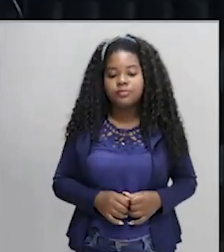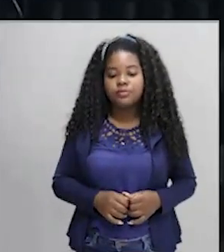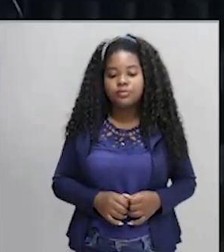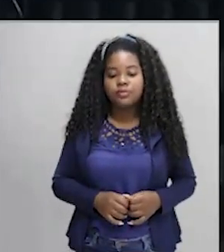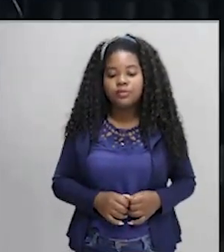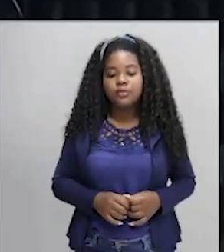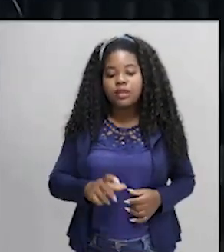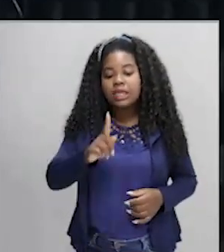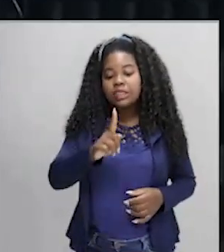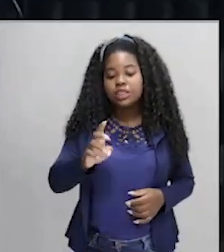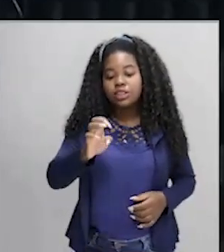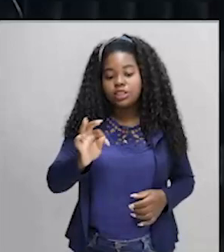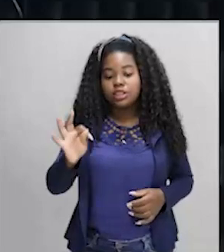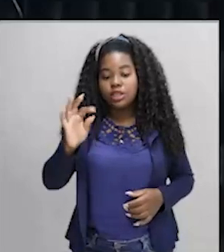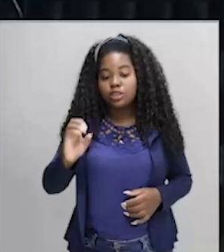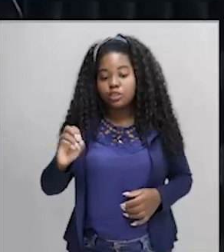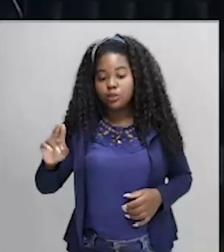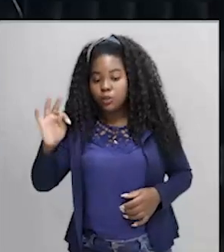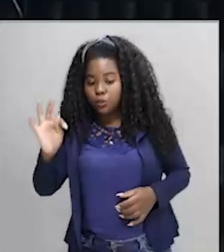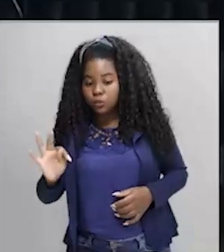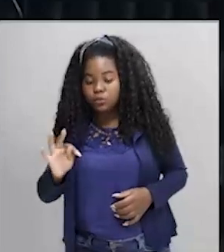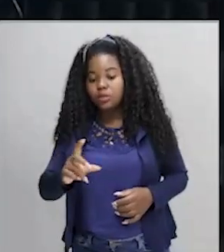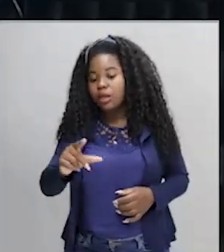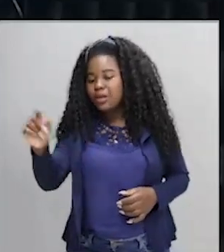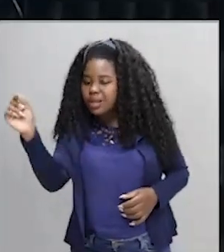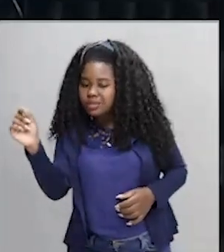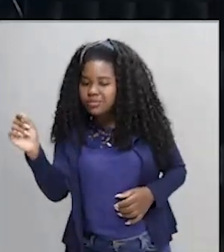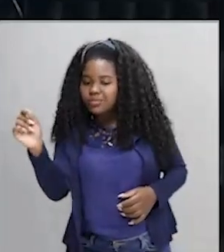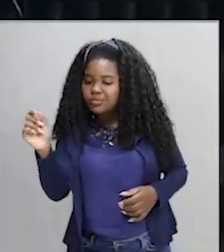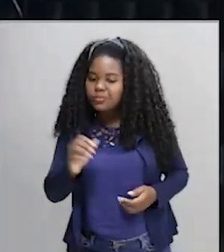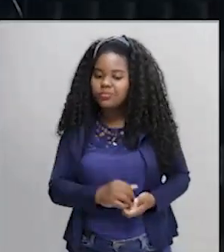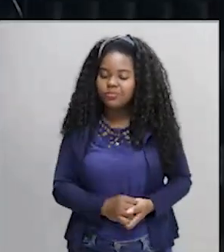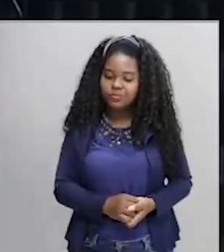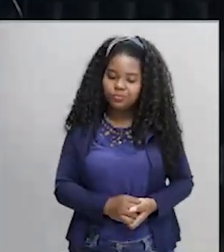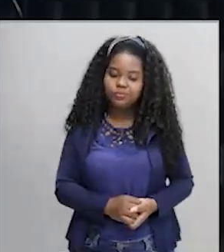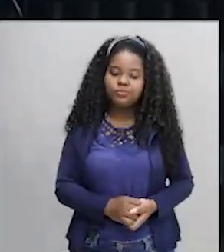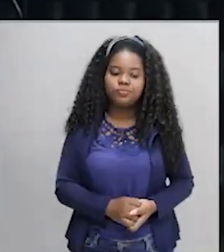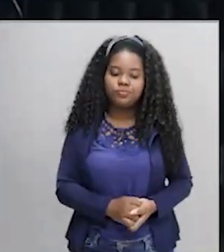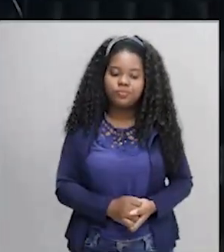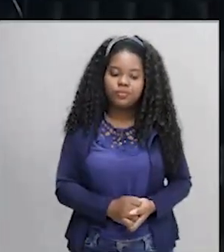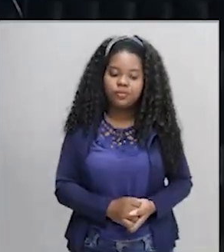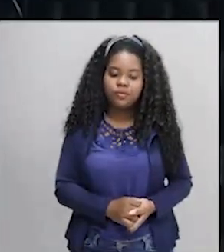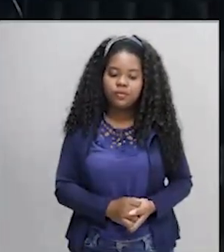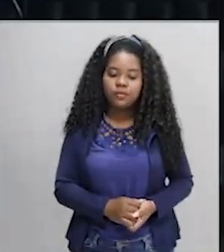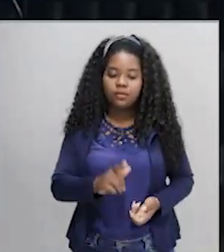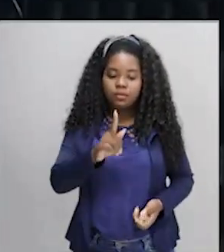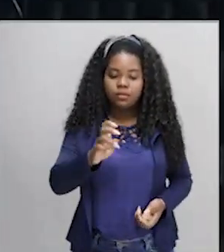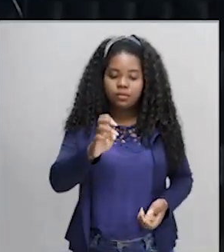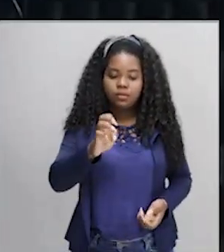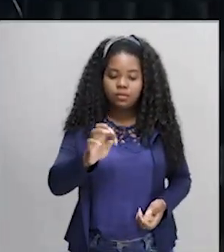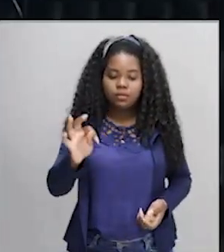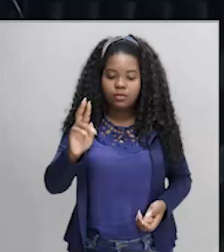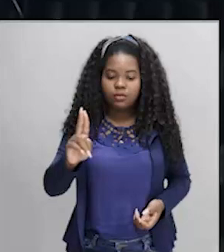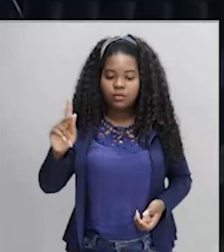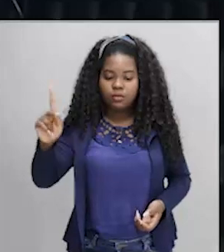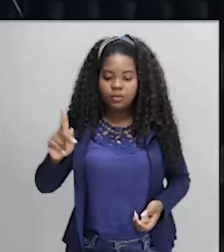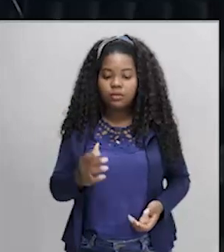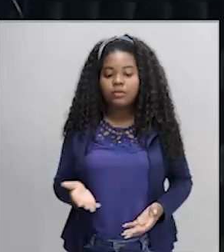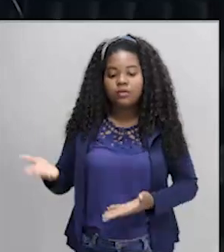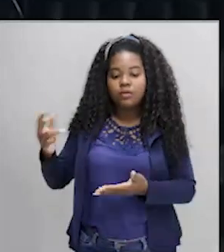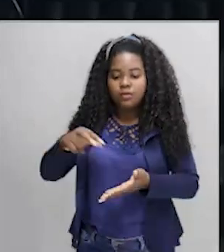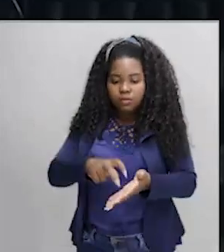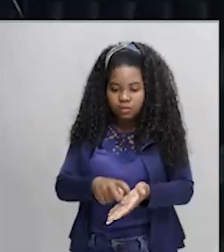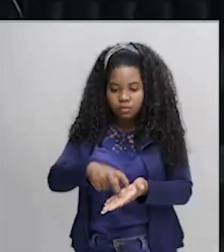out significa sair. Quando chega para alguém e diz get out, você está mandando a pessoa embora. Get up